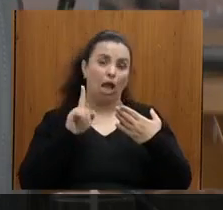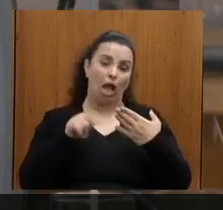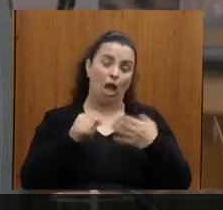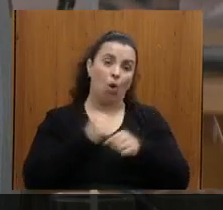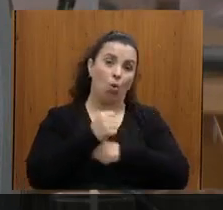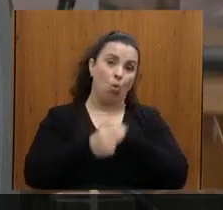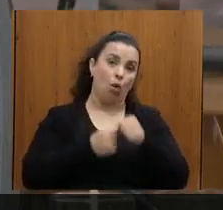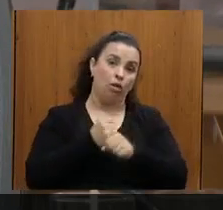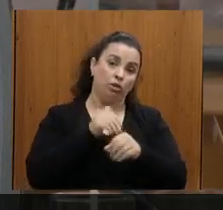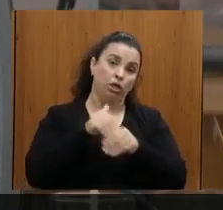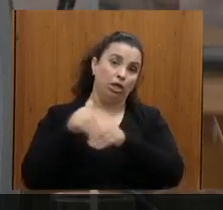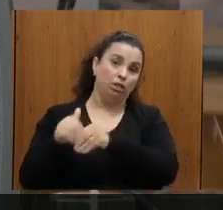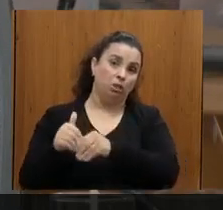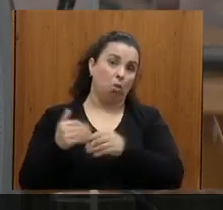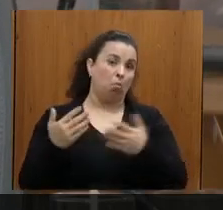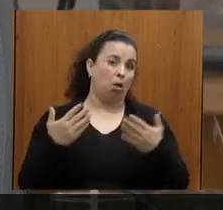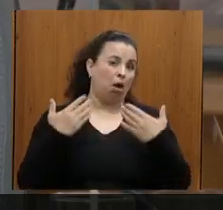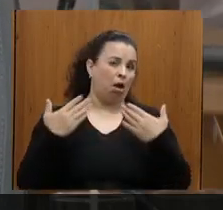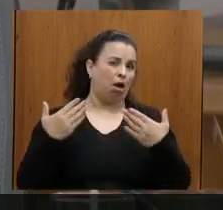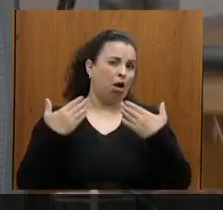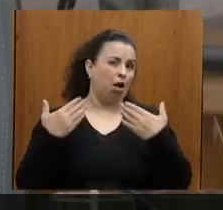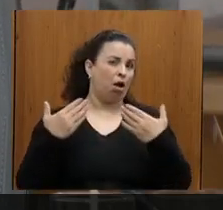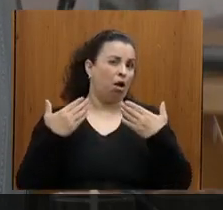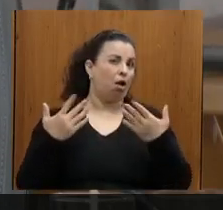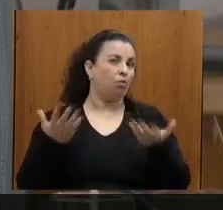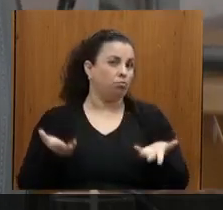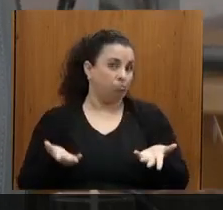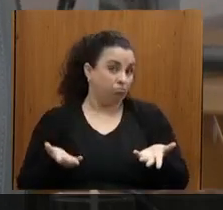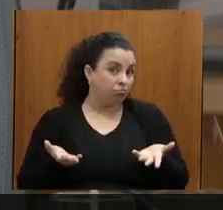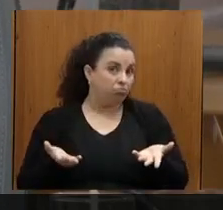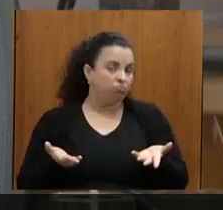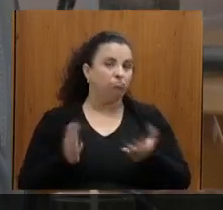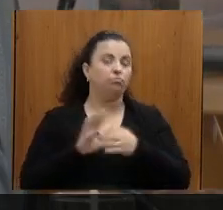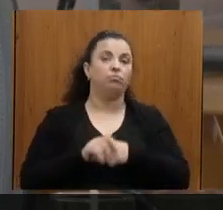suspeito, ano de eleição. Eu quero reforçar, então,